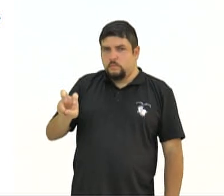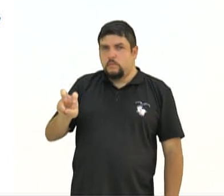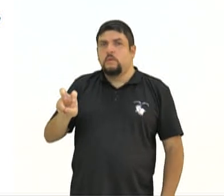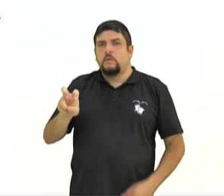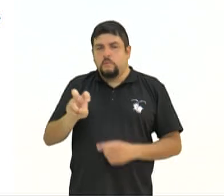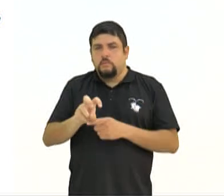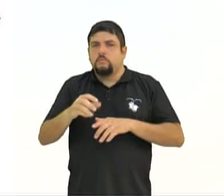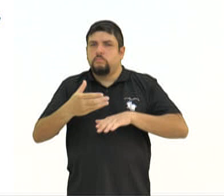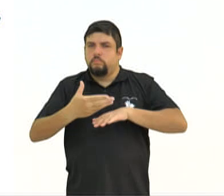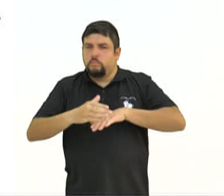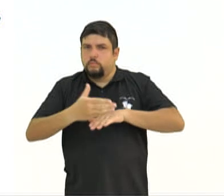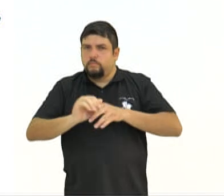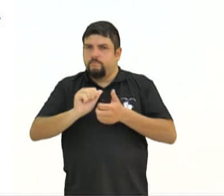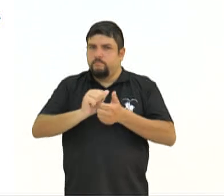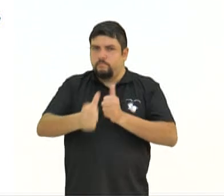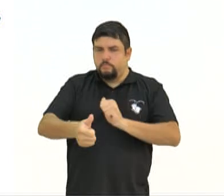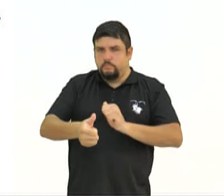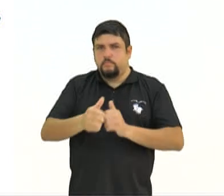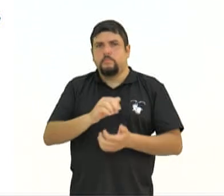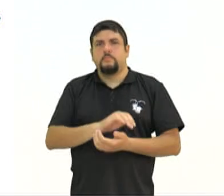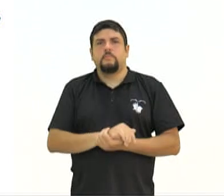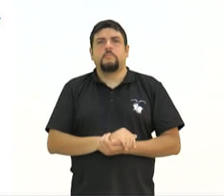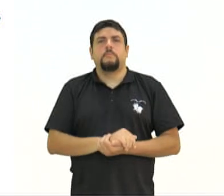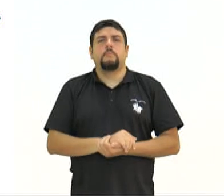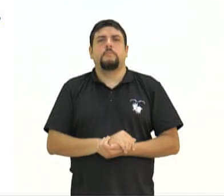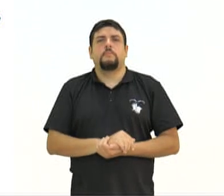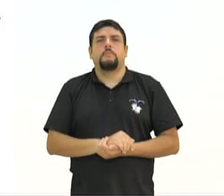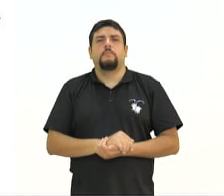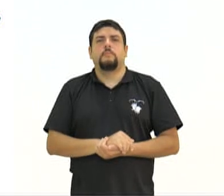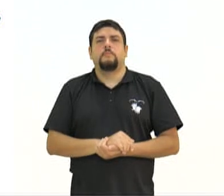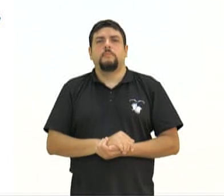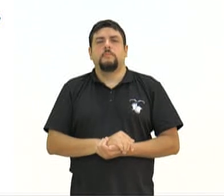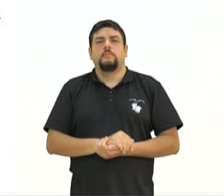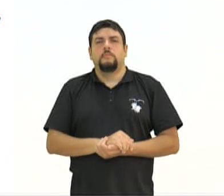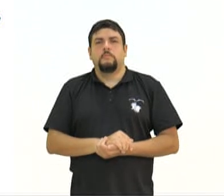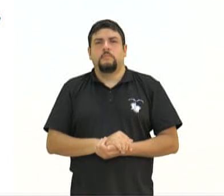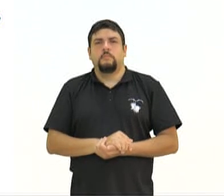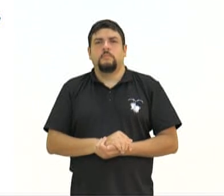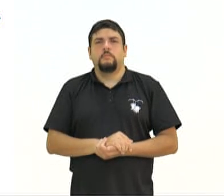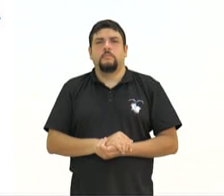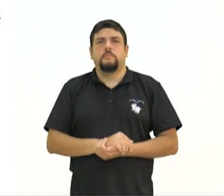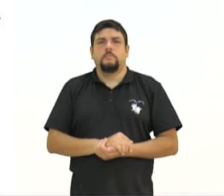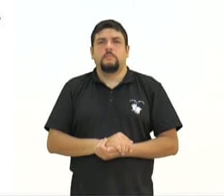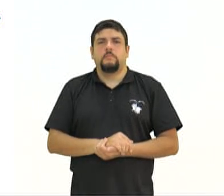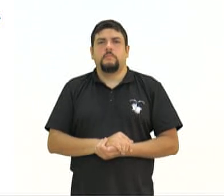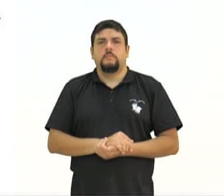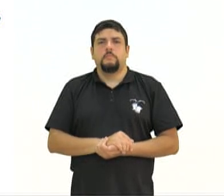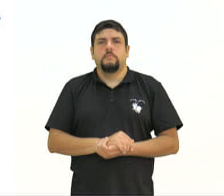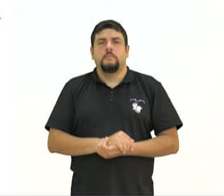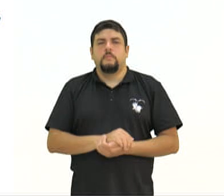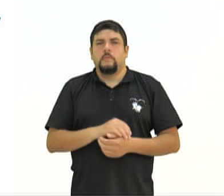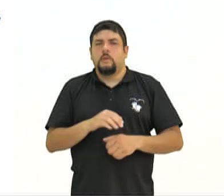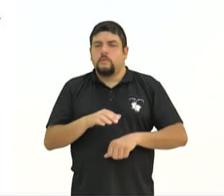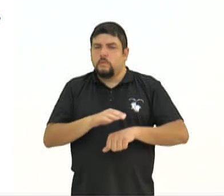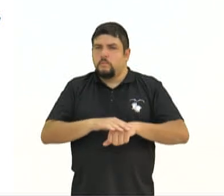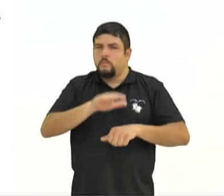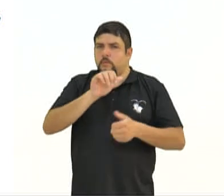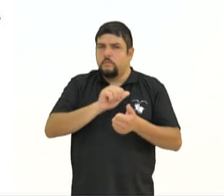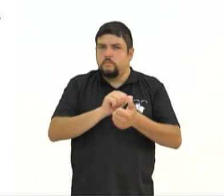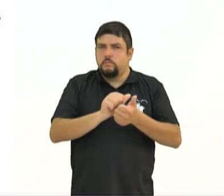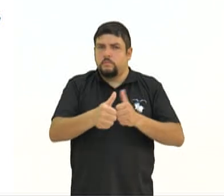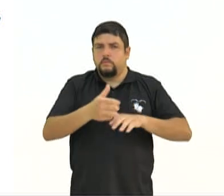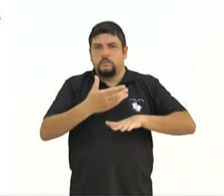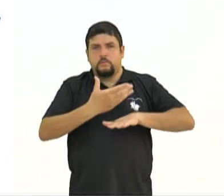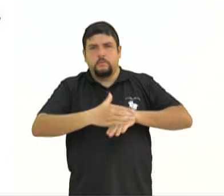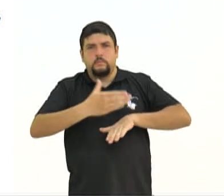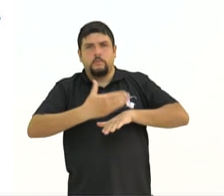Os deportes mais praticados são gimnasia e atividades físicas guiadas. Os esportes mais